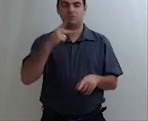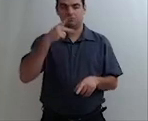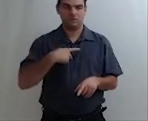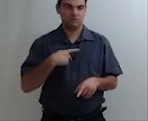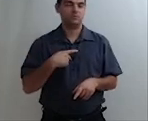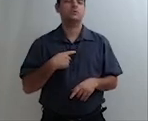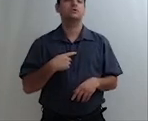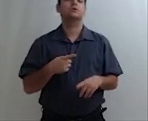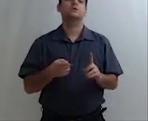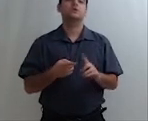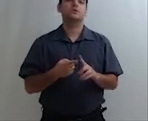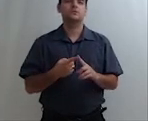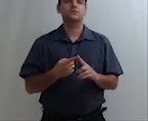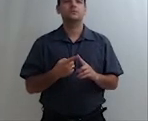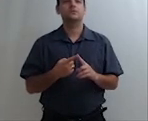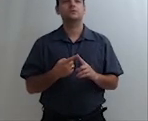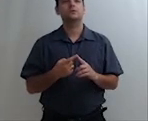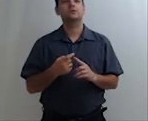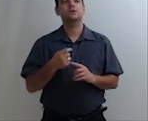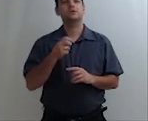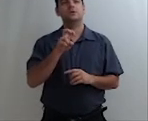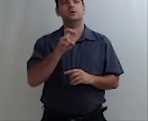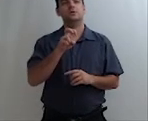regimental no Abas Corpus